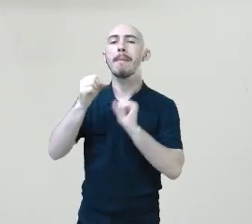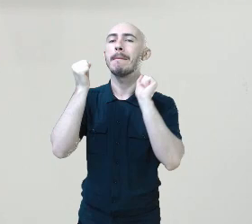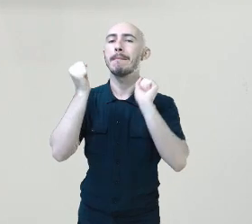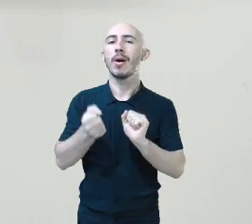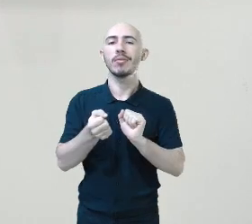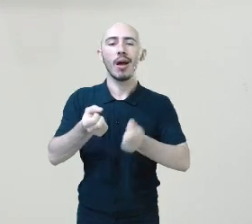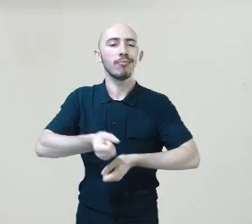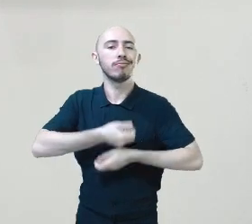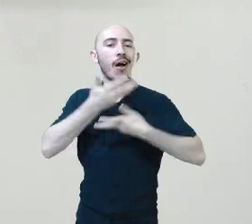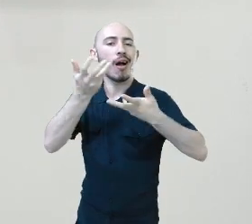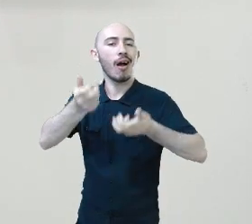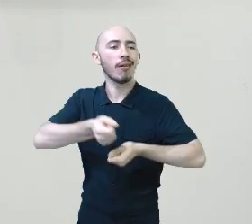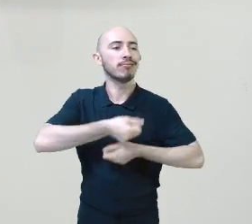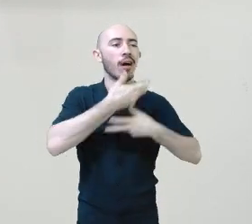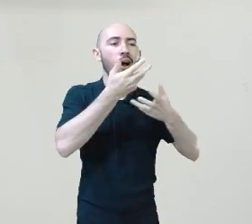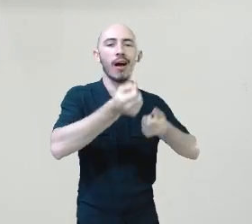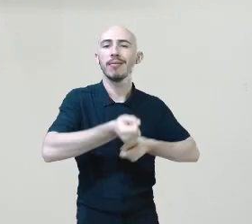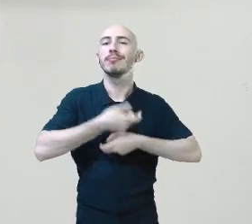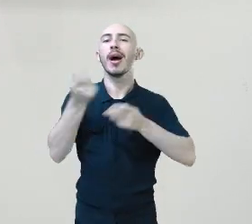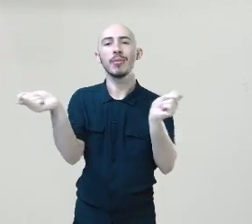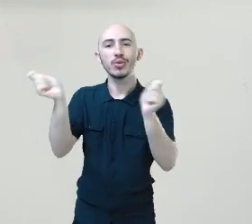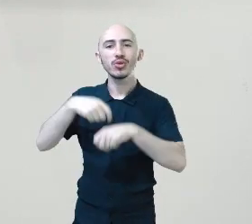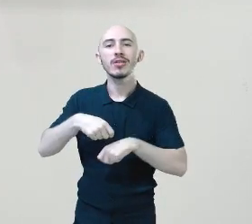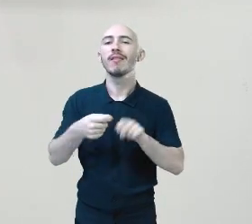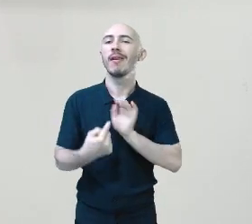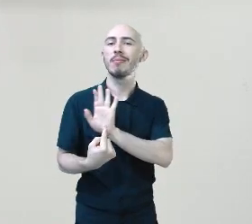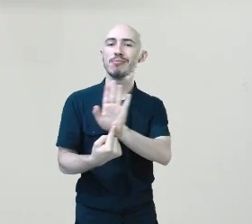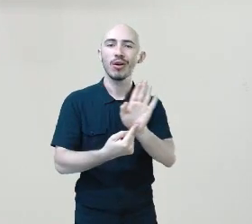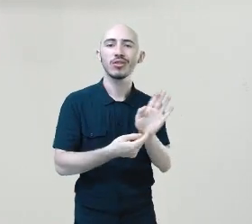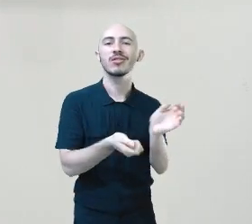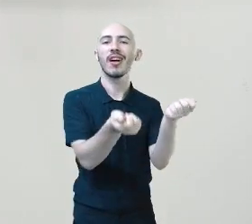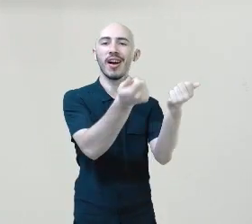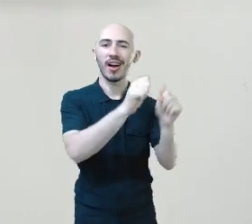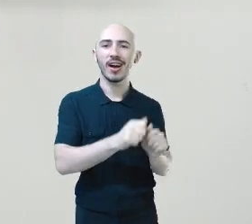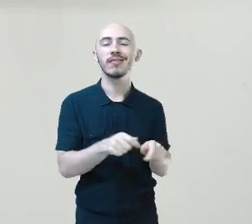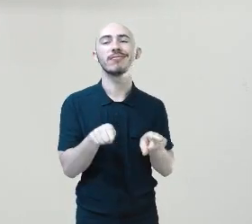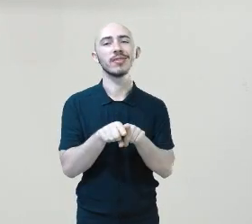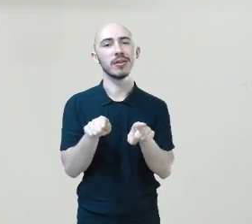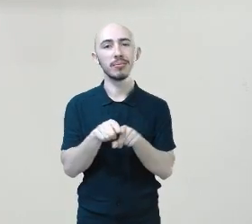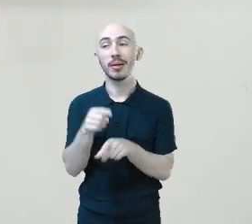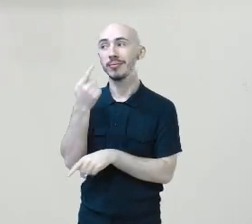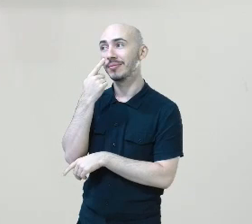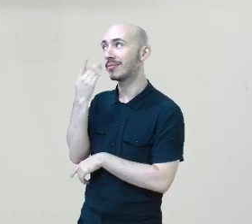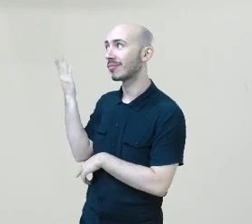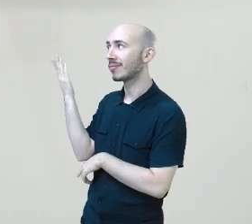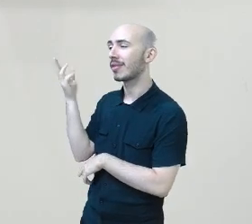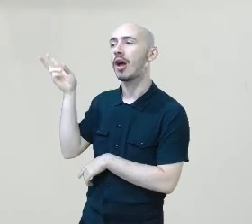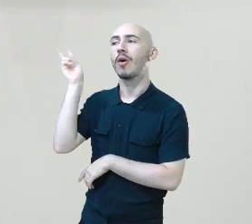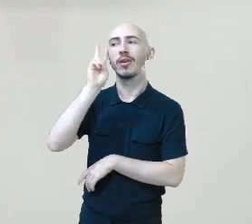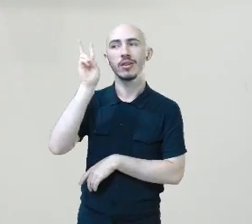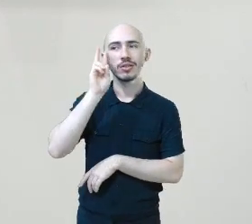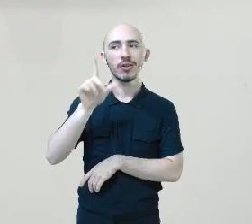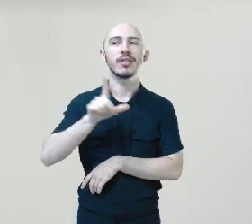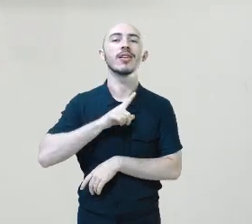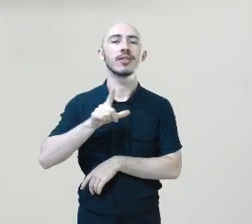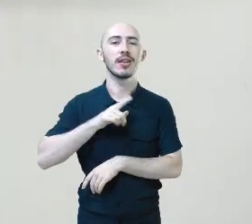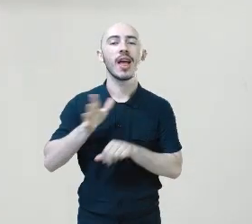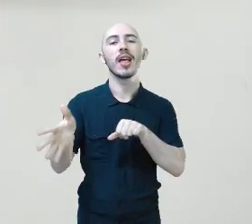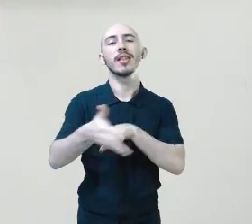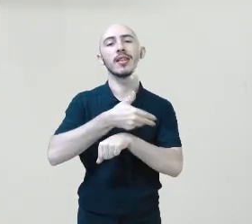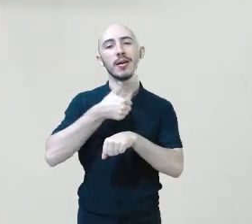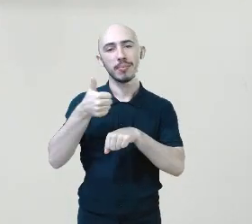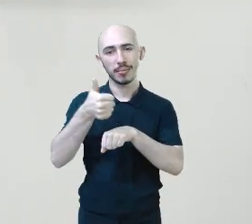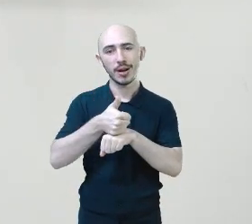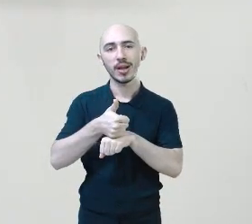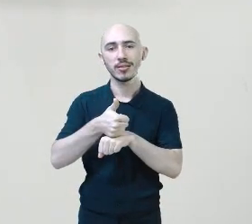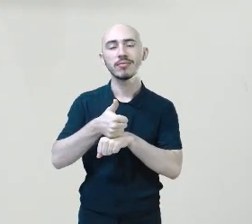recitar poesias, fazer arte também. Então, essa história que está ali na praça,